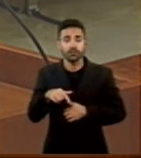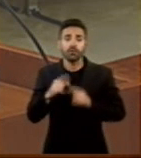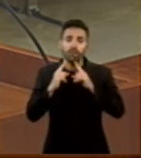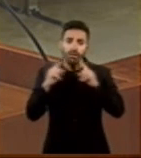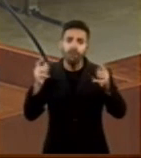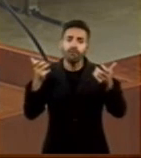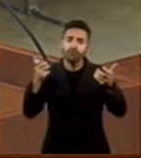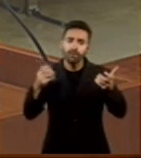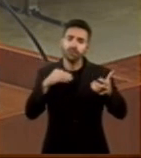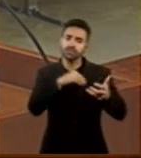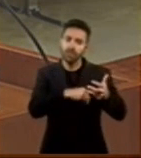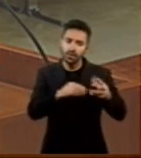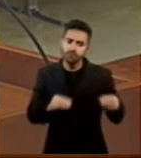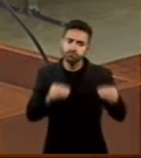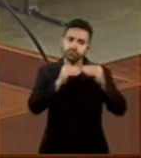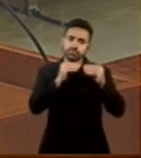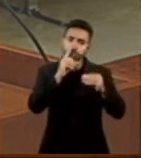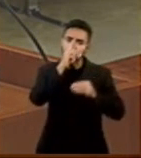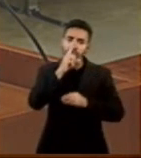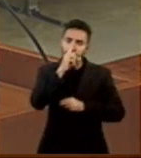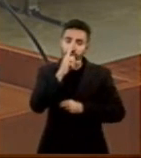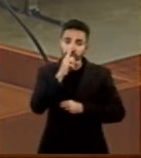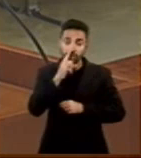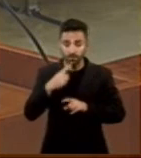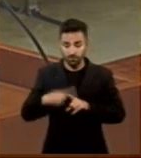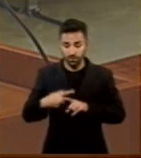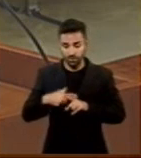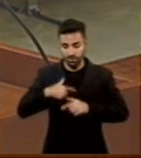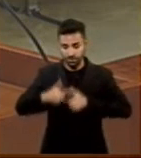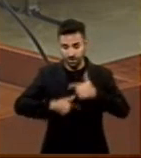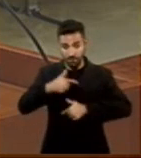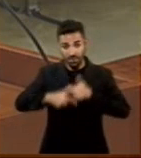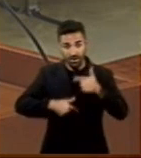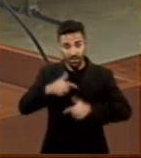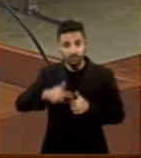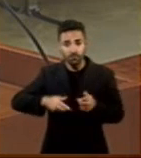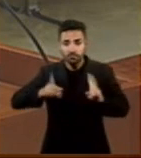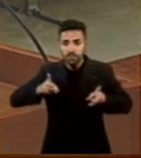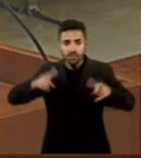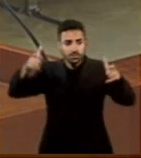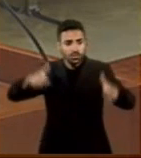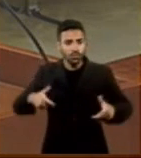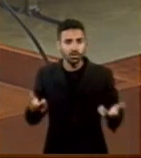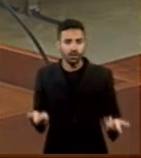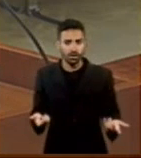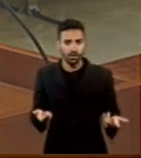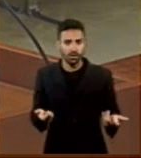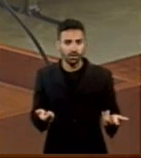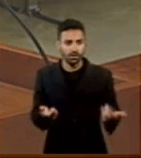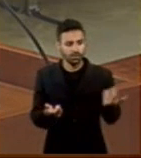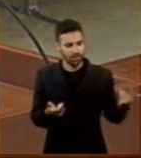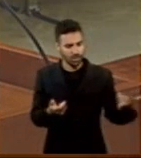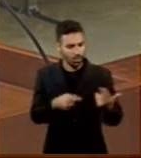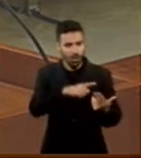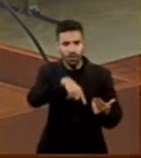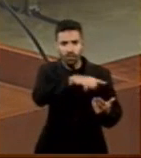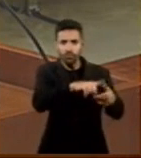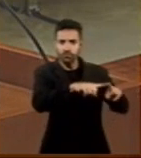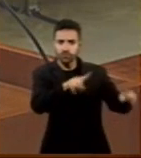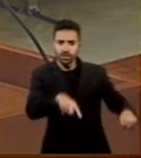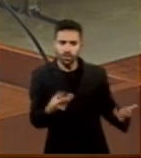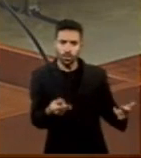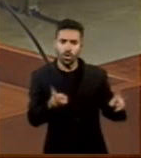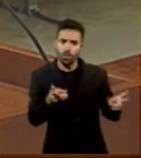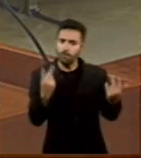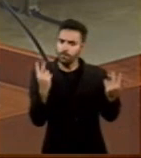adicional de risco por entender que, estando trabalhando no mesmo local de trabalho que os demais portuários,